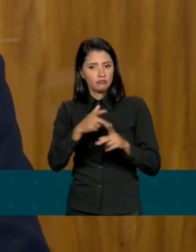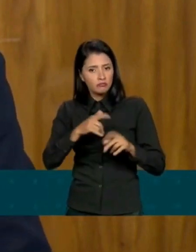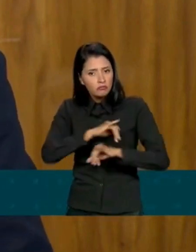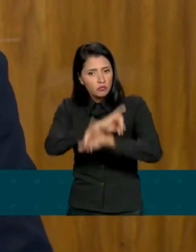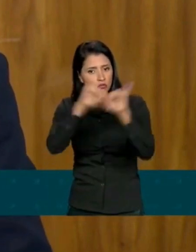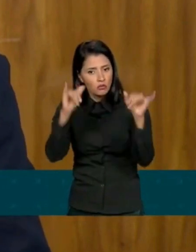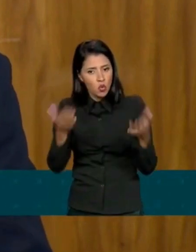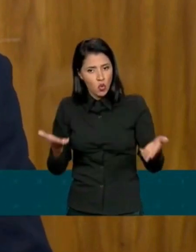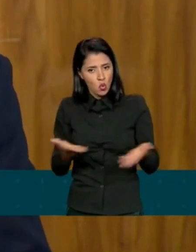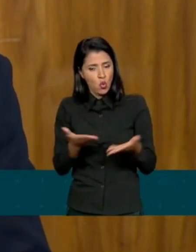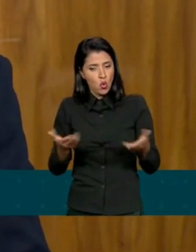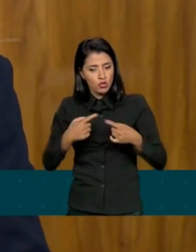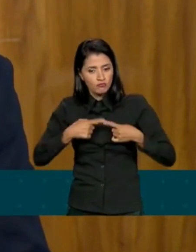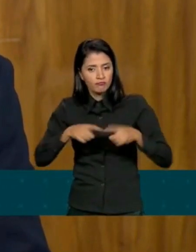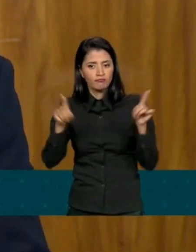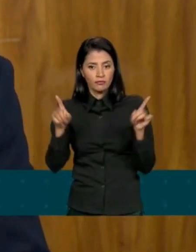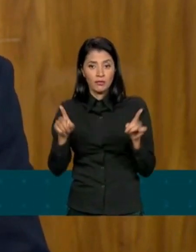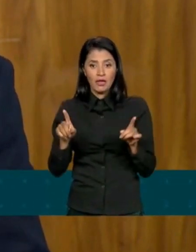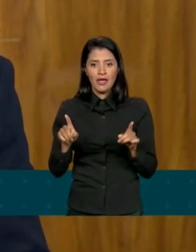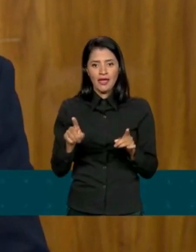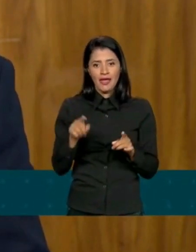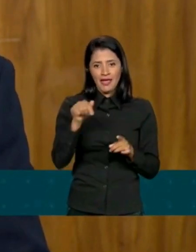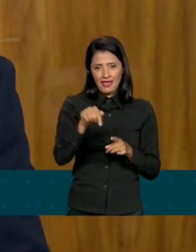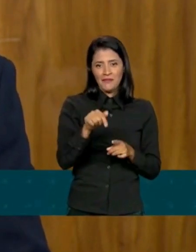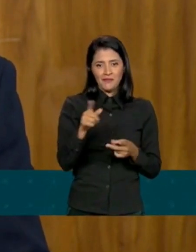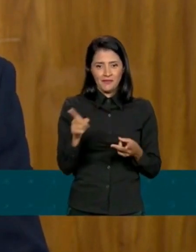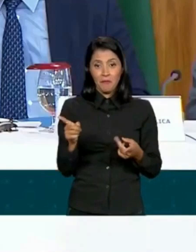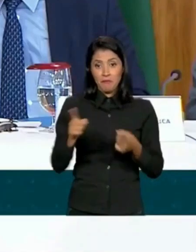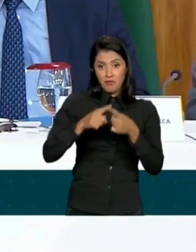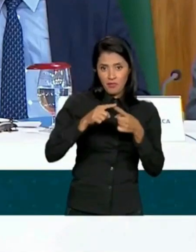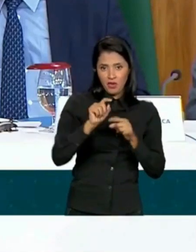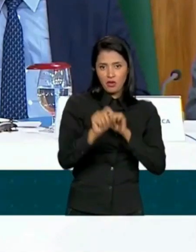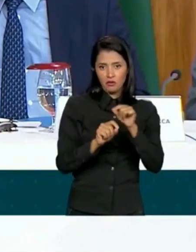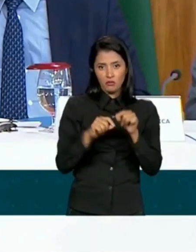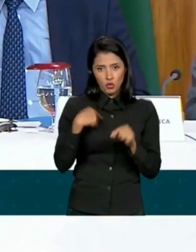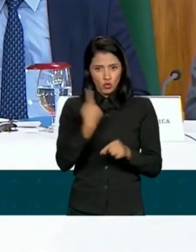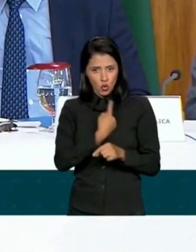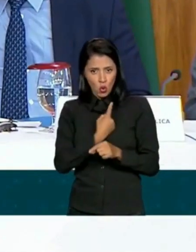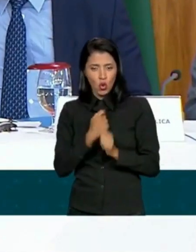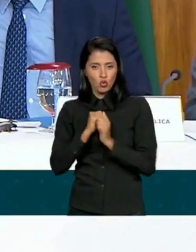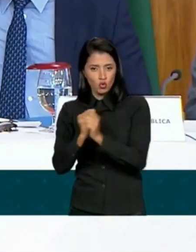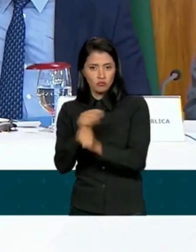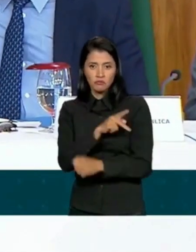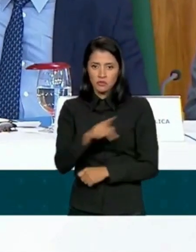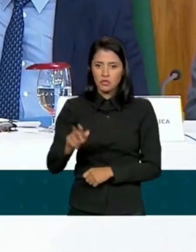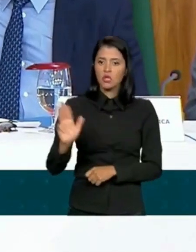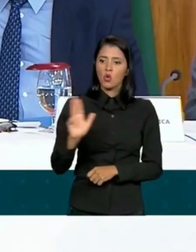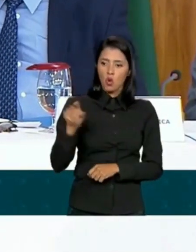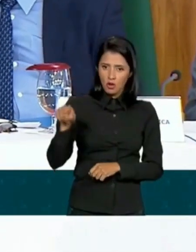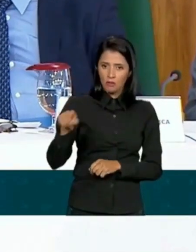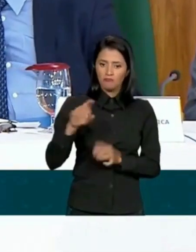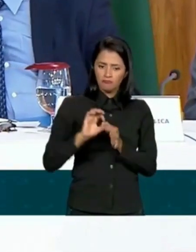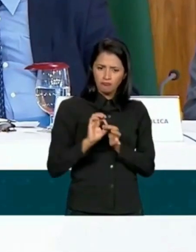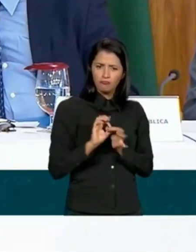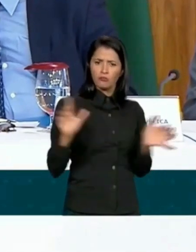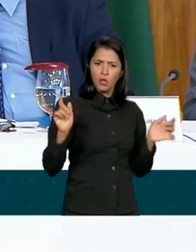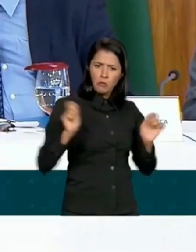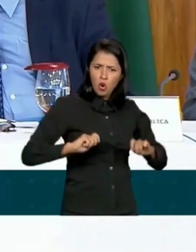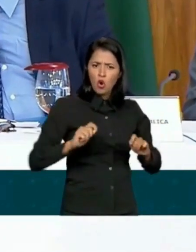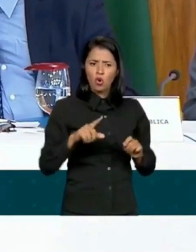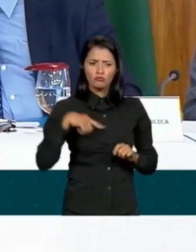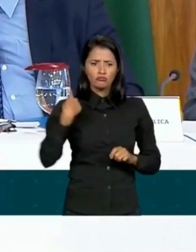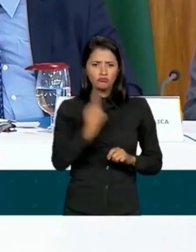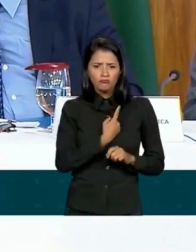educação. A primeira delas é o presidente Lula autorizou que a